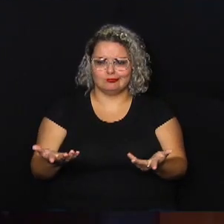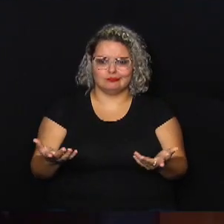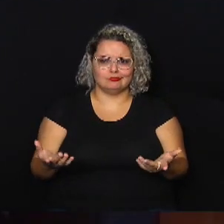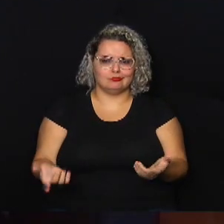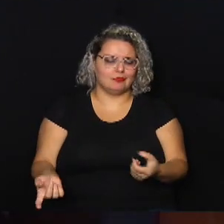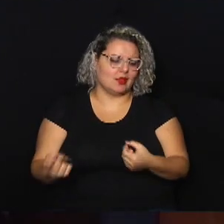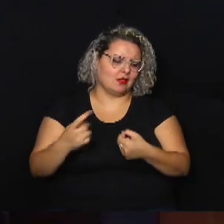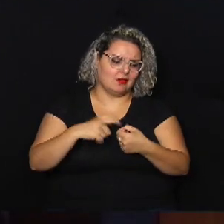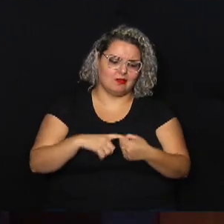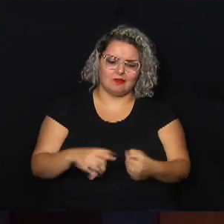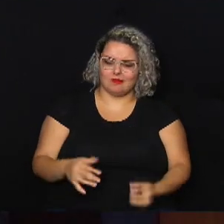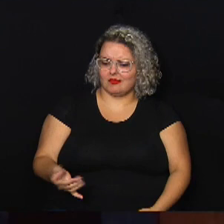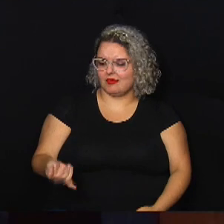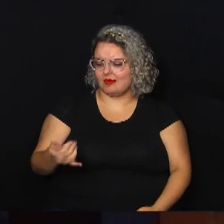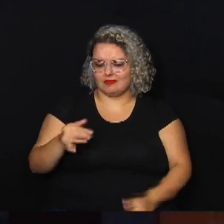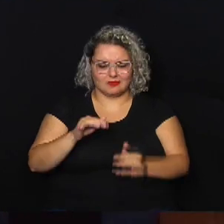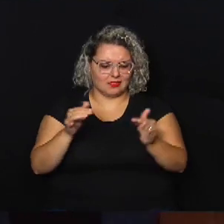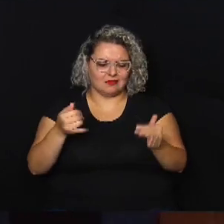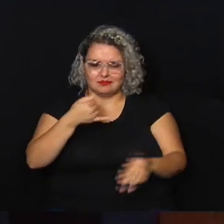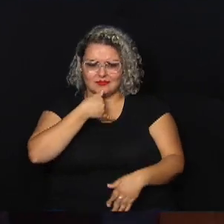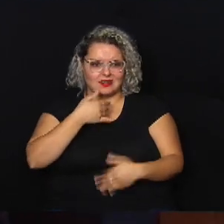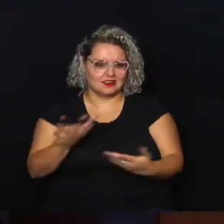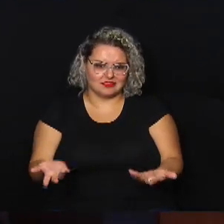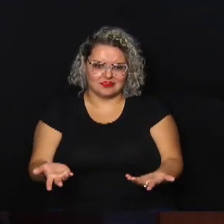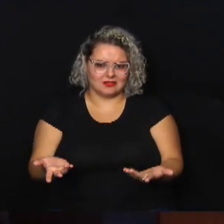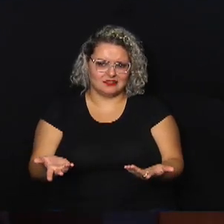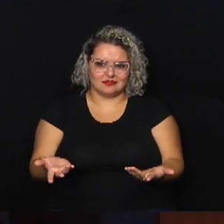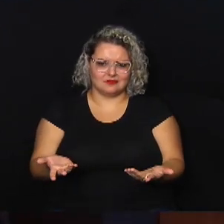volta a mesma felicidade. Então, isso que eu estou falando.